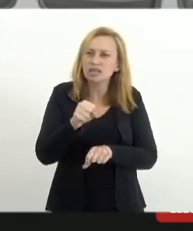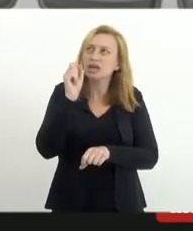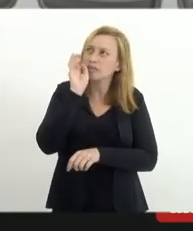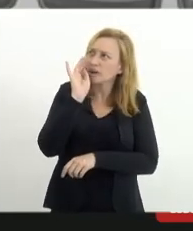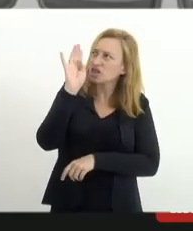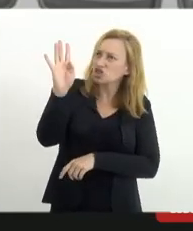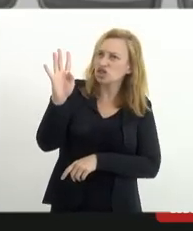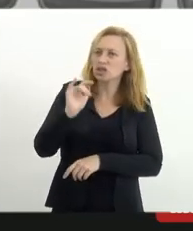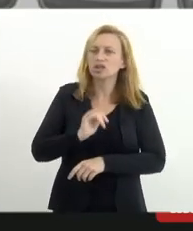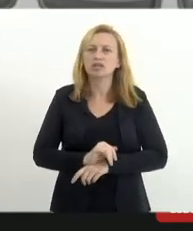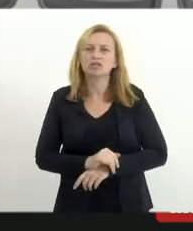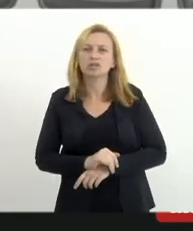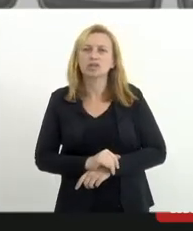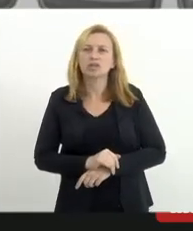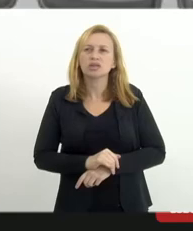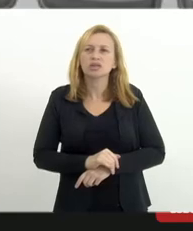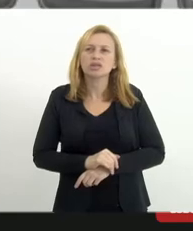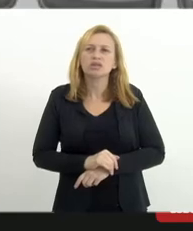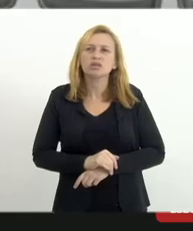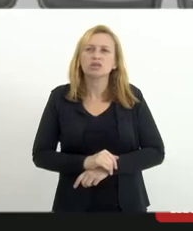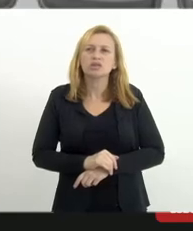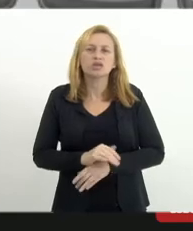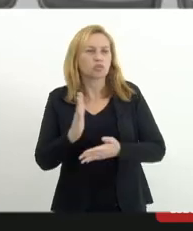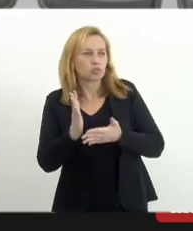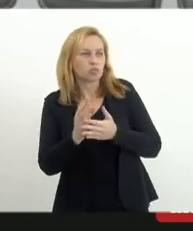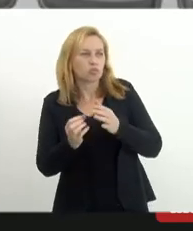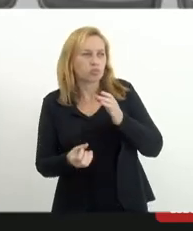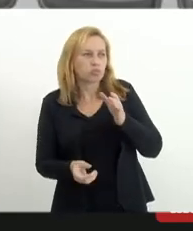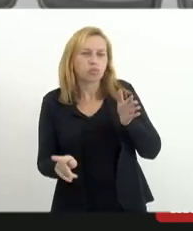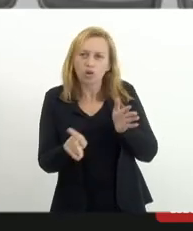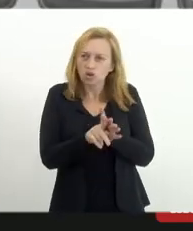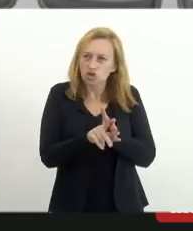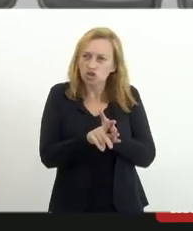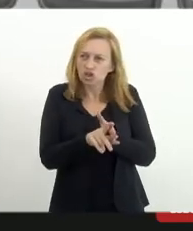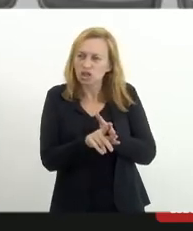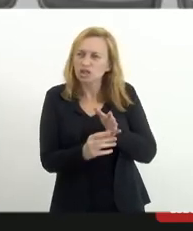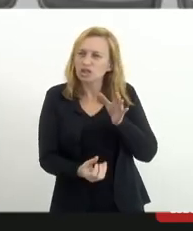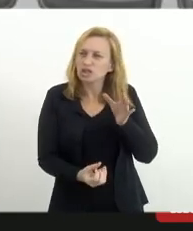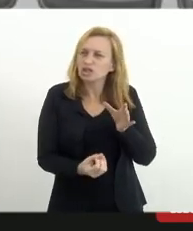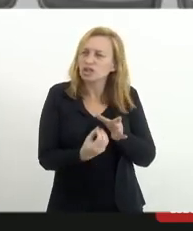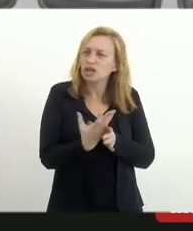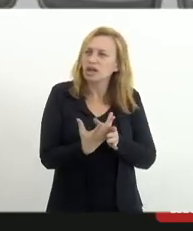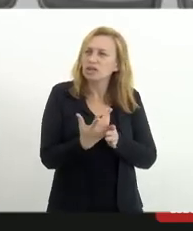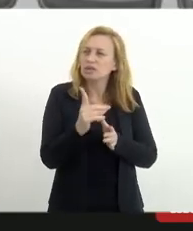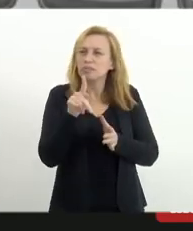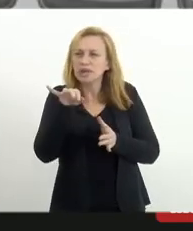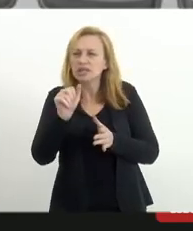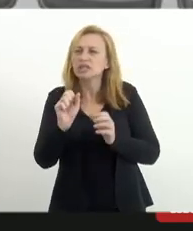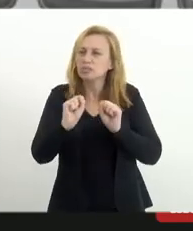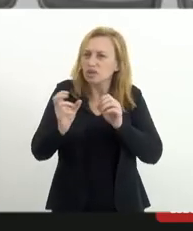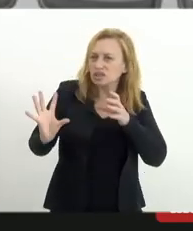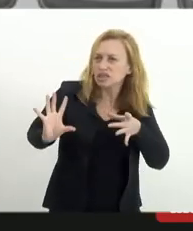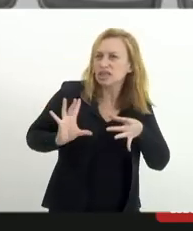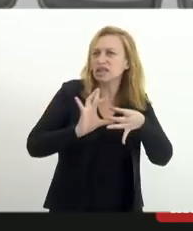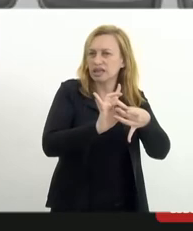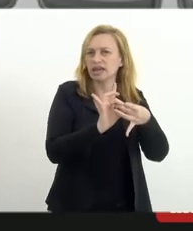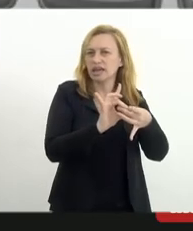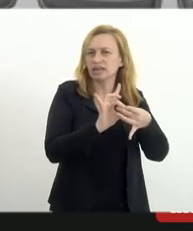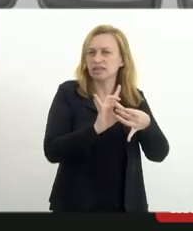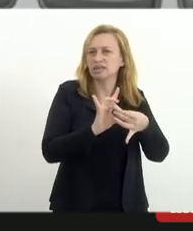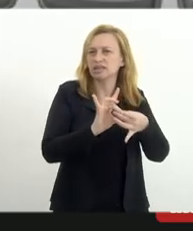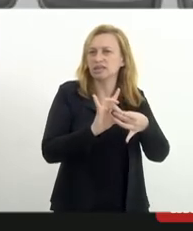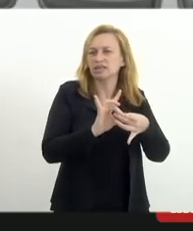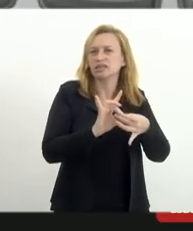imagina, entre um dos projetos, que se tenha uma planta de lubrificantes que possa ser integrada